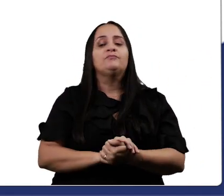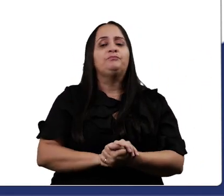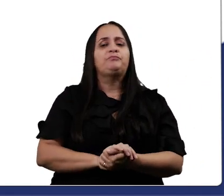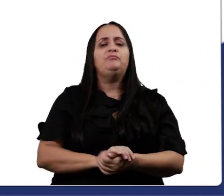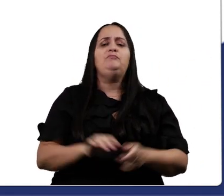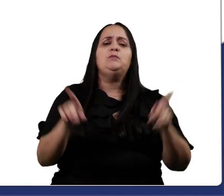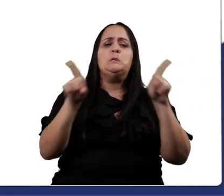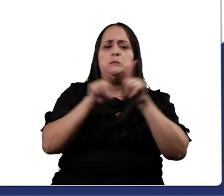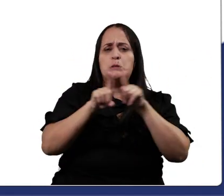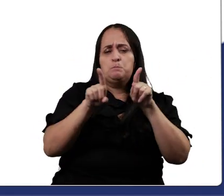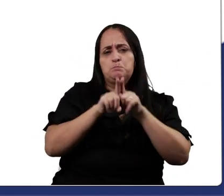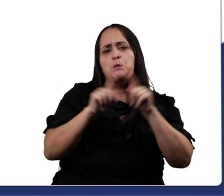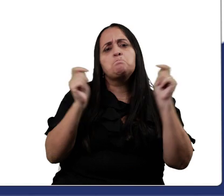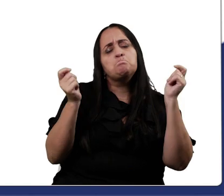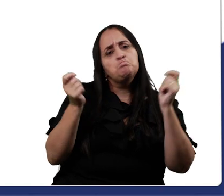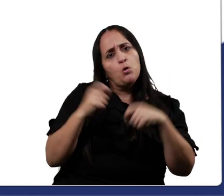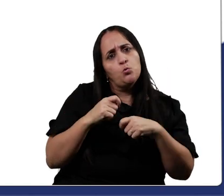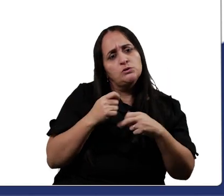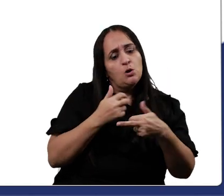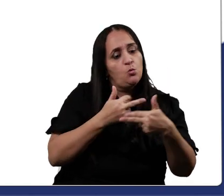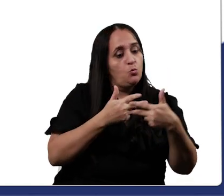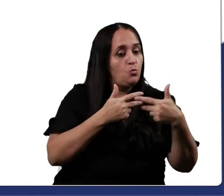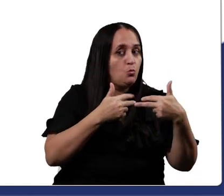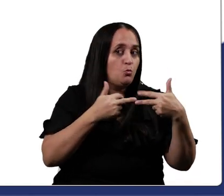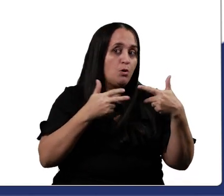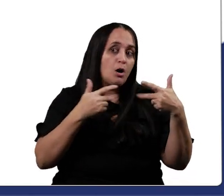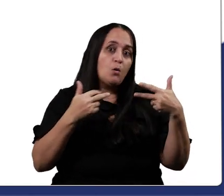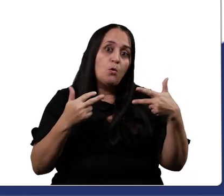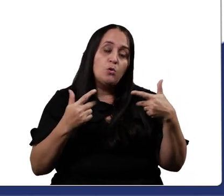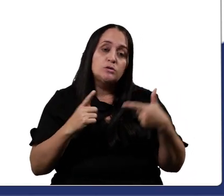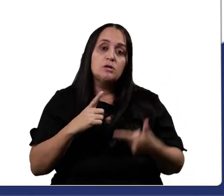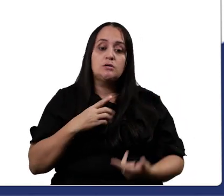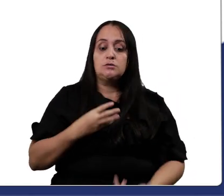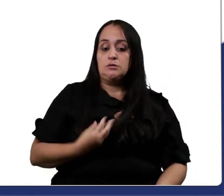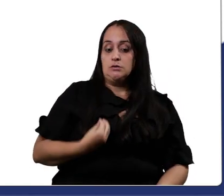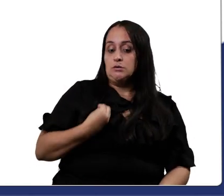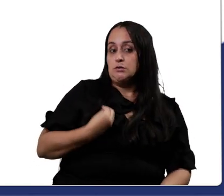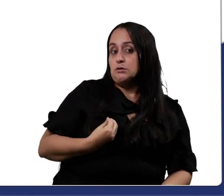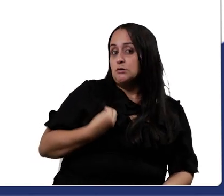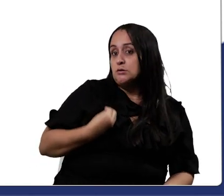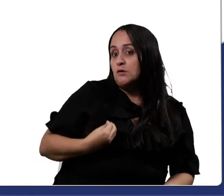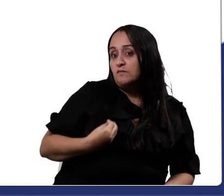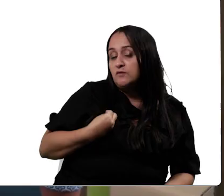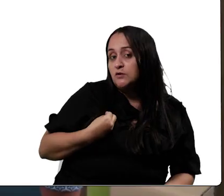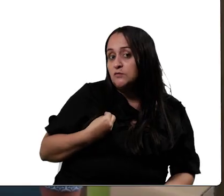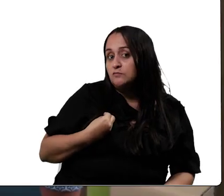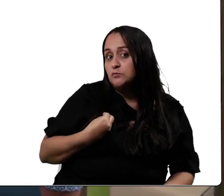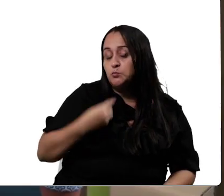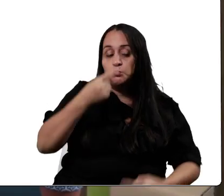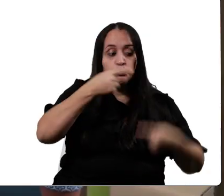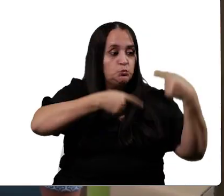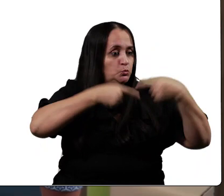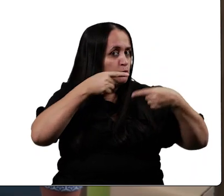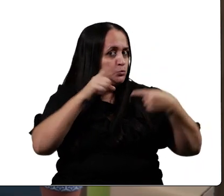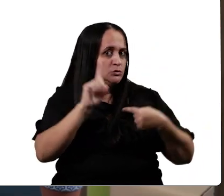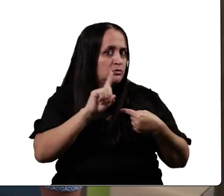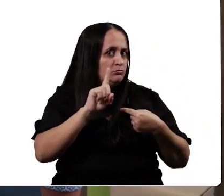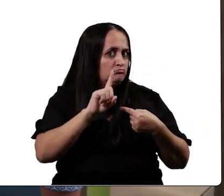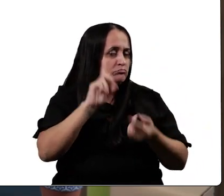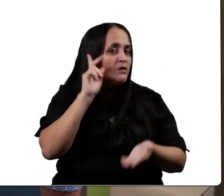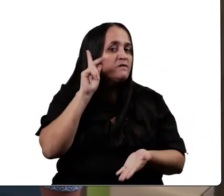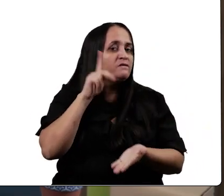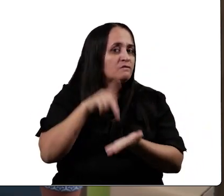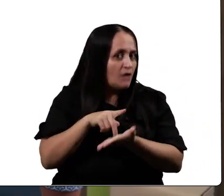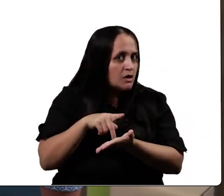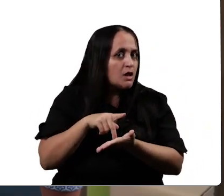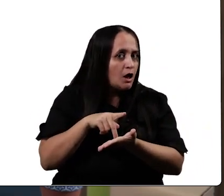cuja existência pode ser constatada de modo indiscutível, uma verdade, tá?